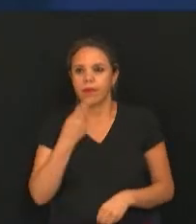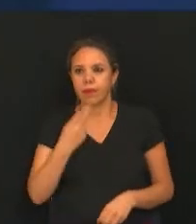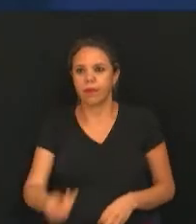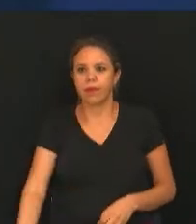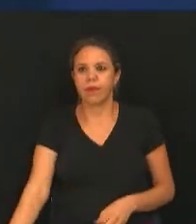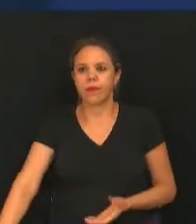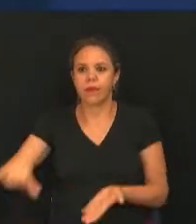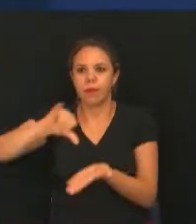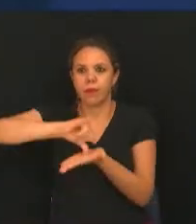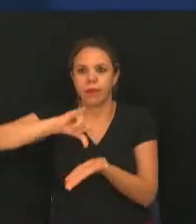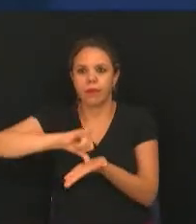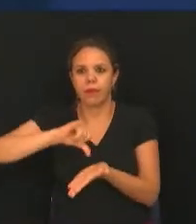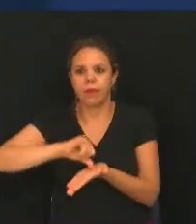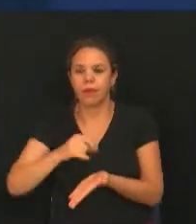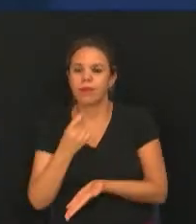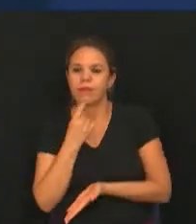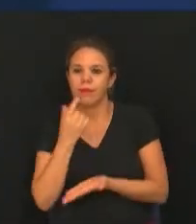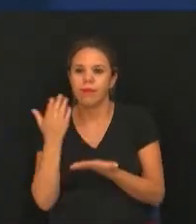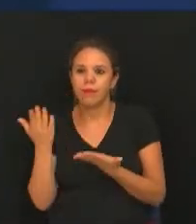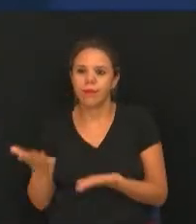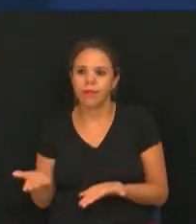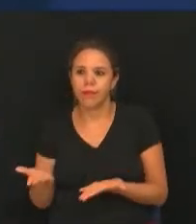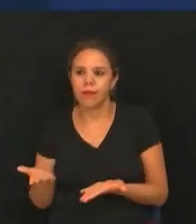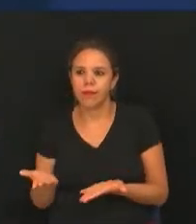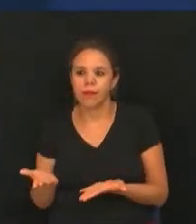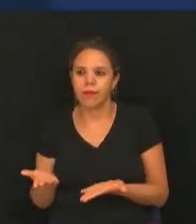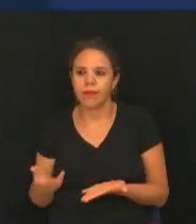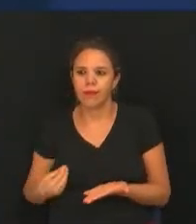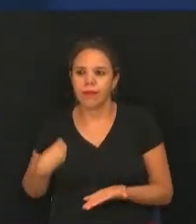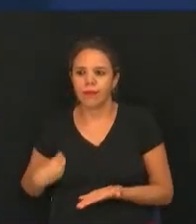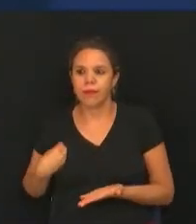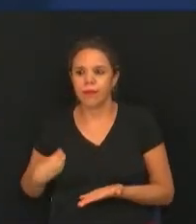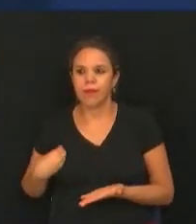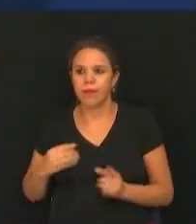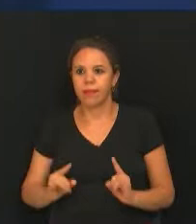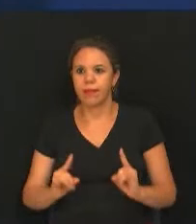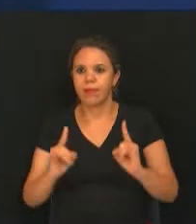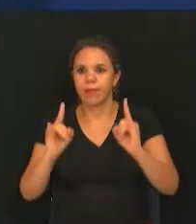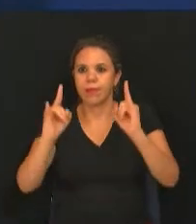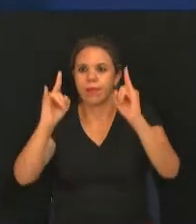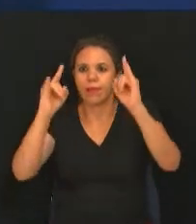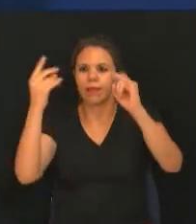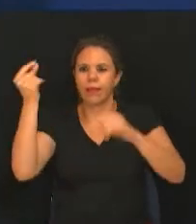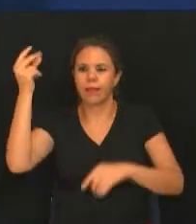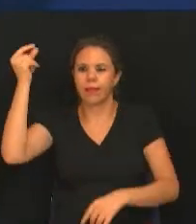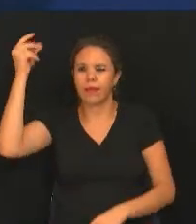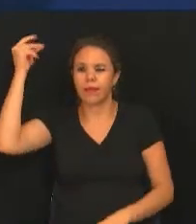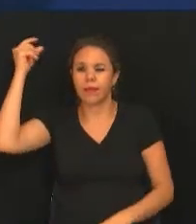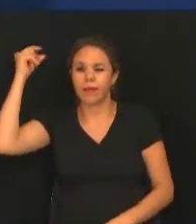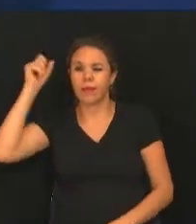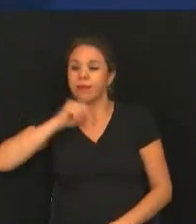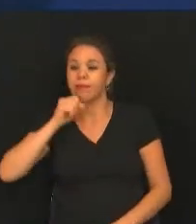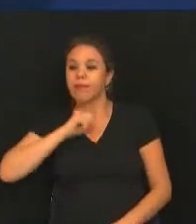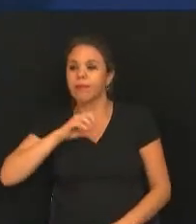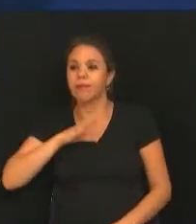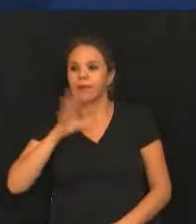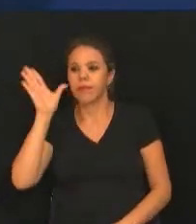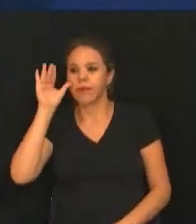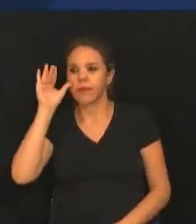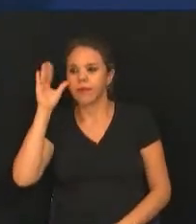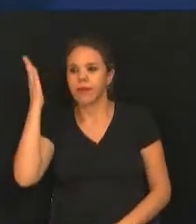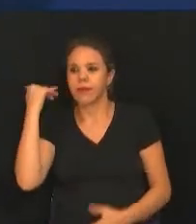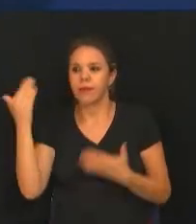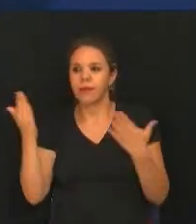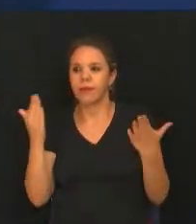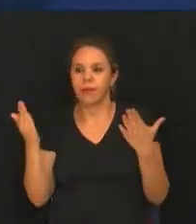do centro de Campinas e é lá que fica um dos prédios mais antigos da cidade. Ficou curioso para saber qual